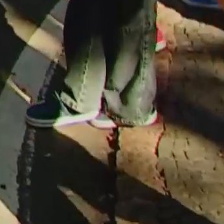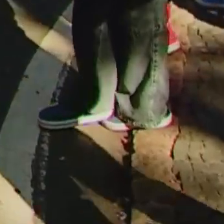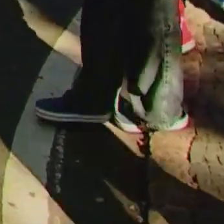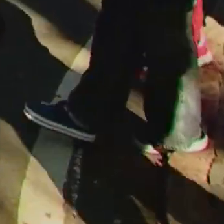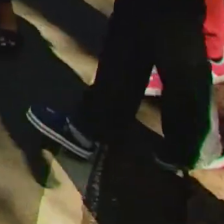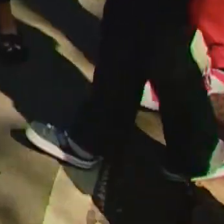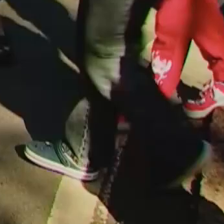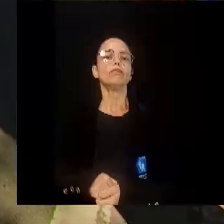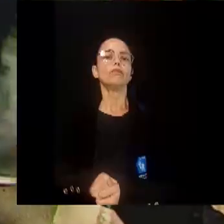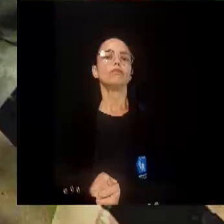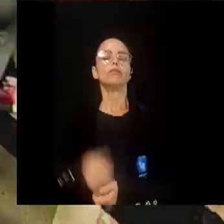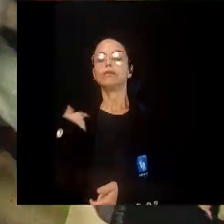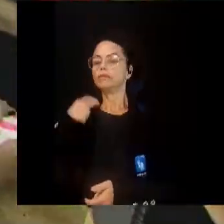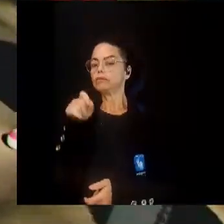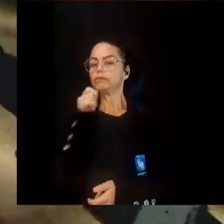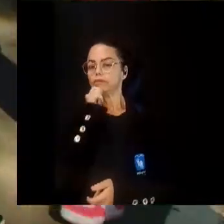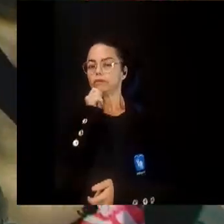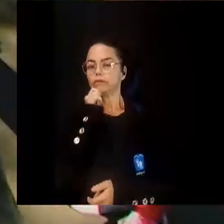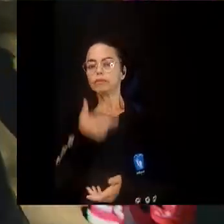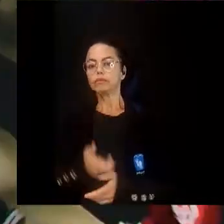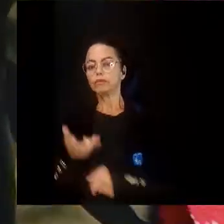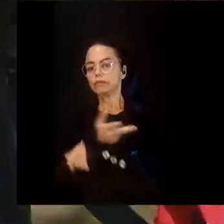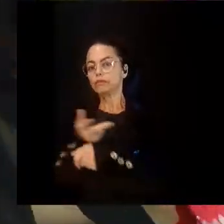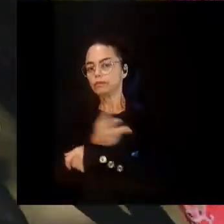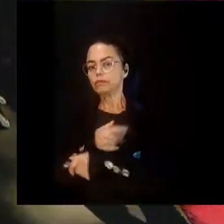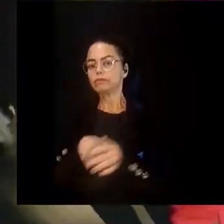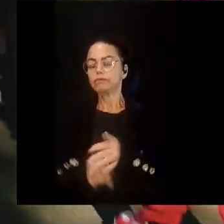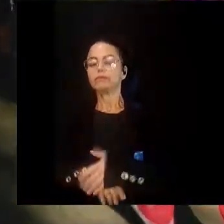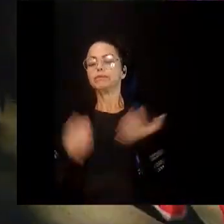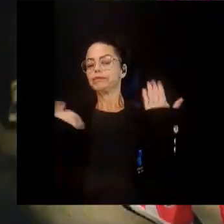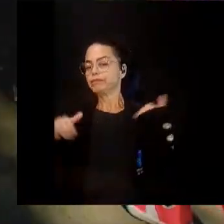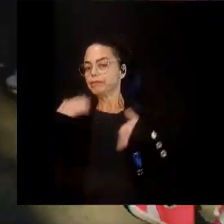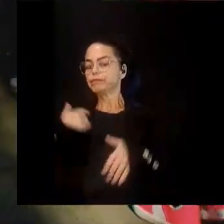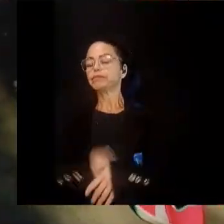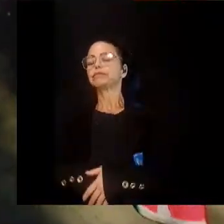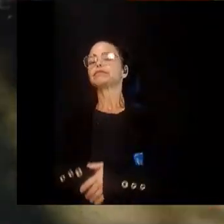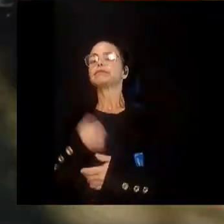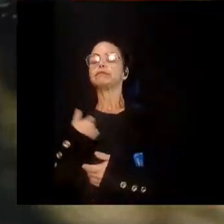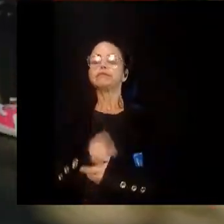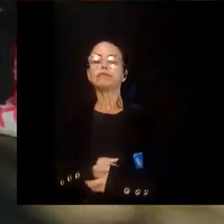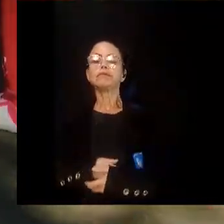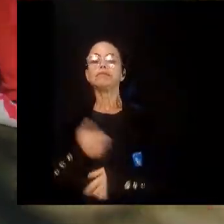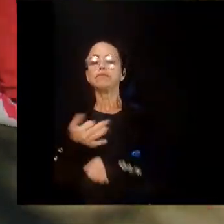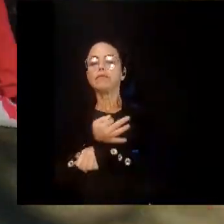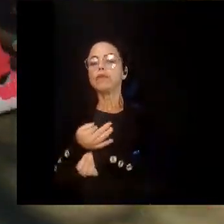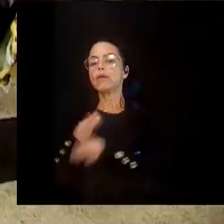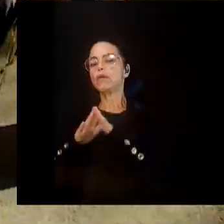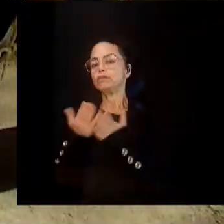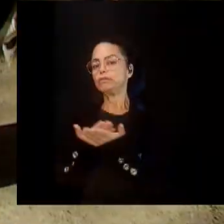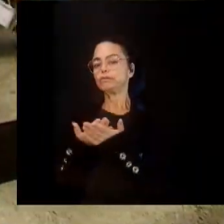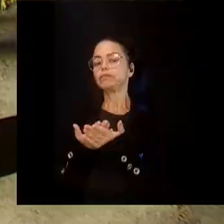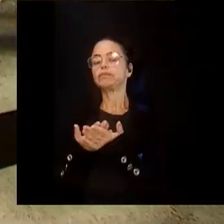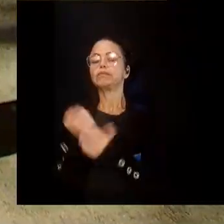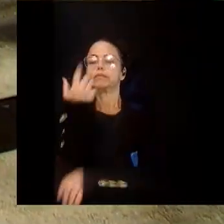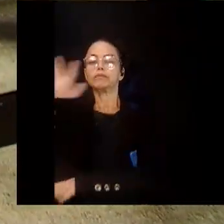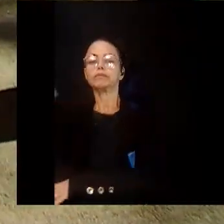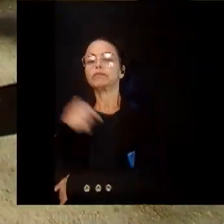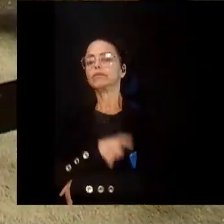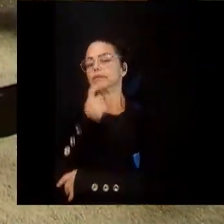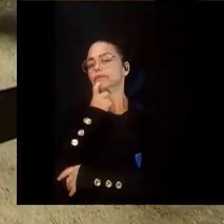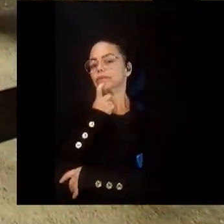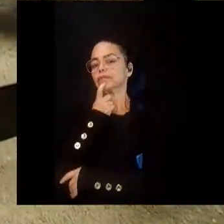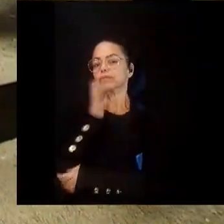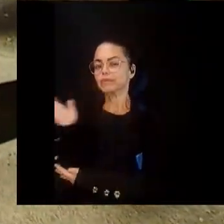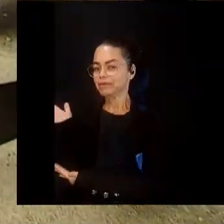Para quem ainda busca um programa para fazer com as crianças nas férias escolares, os parques de Campinas aparecem como uma opção